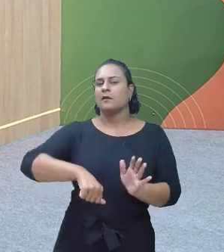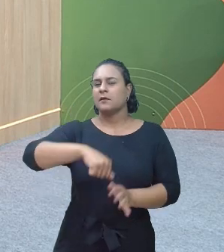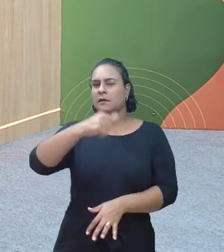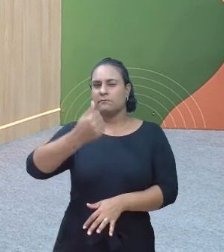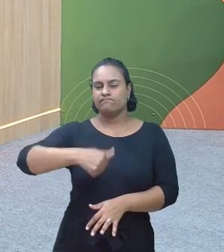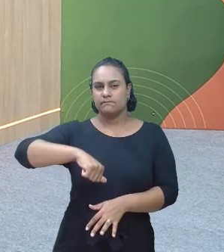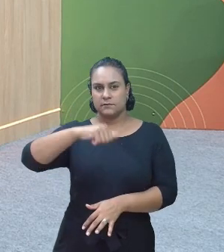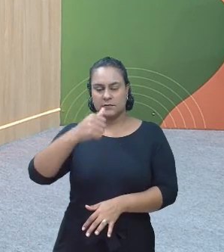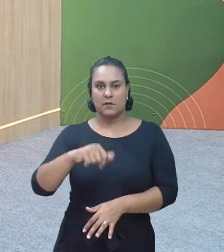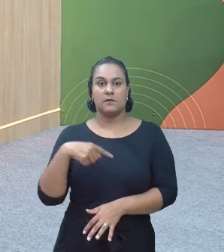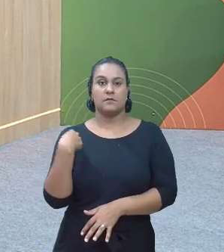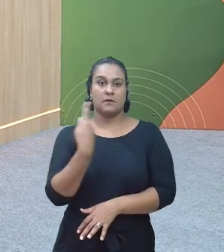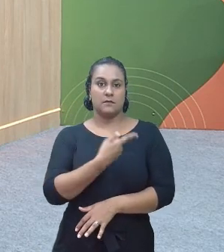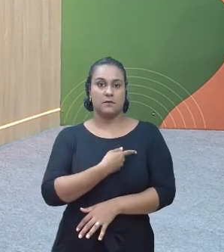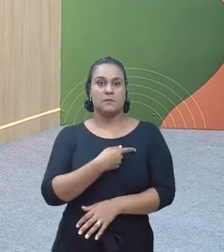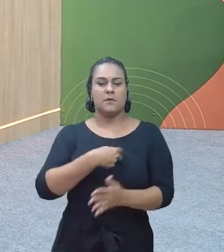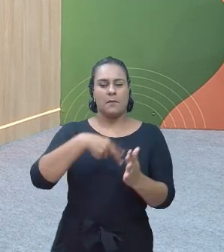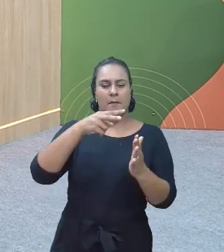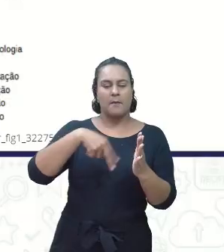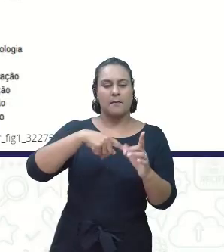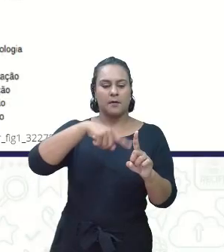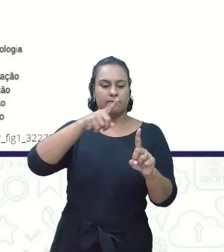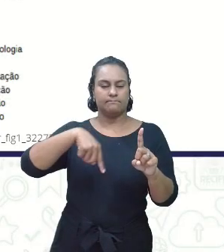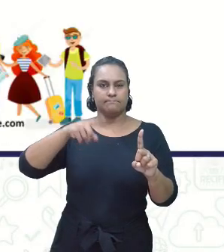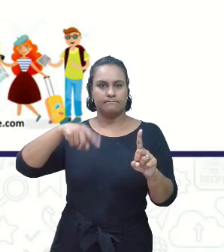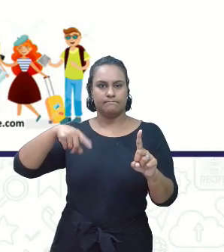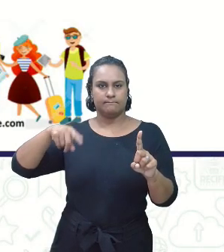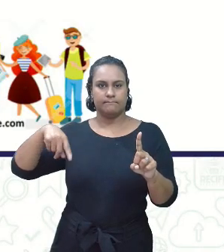gente vai precisar fazer com a leitura desse gráfico, tá?